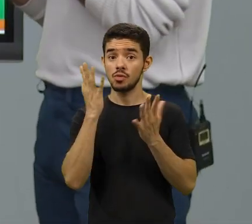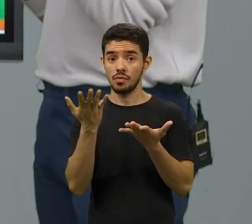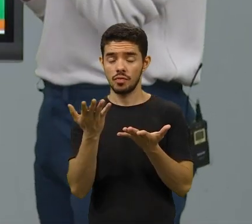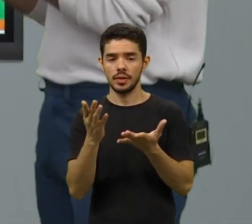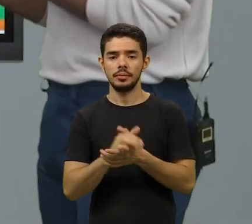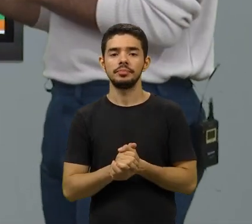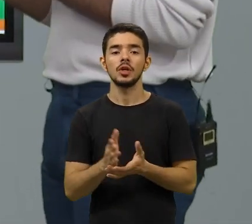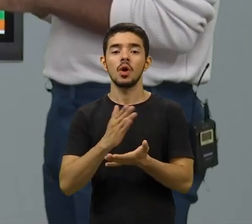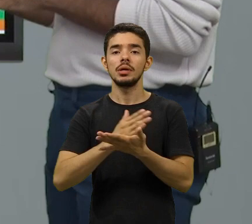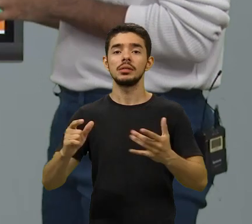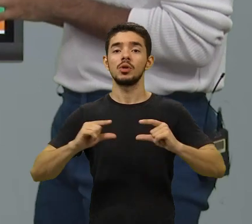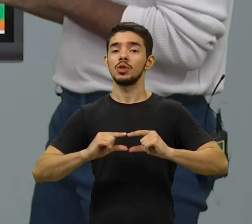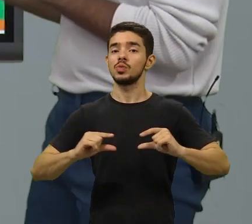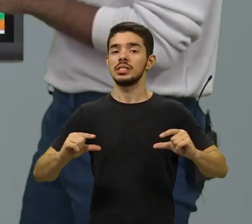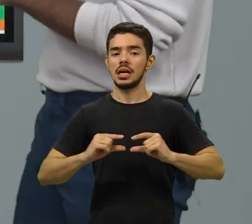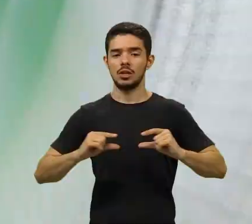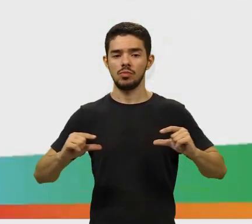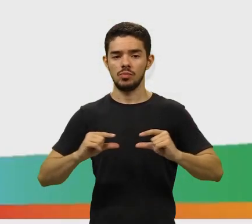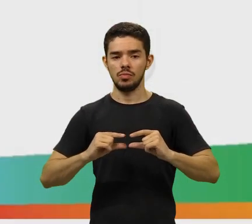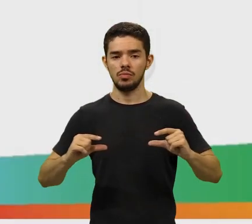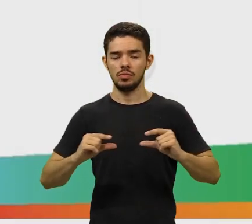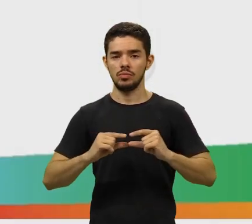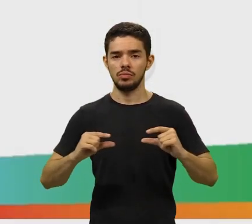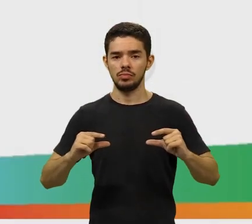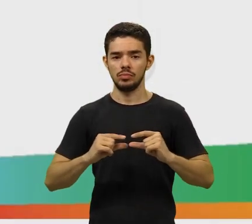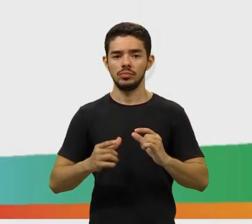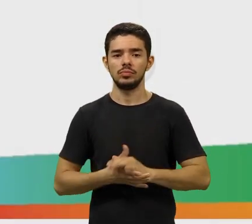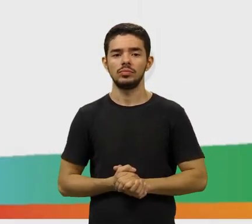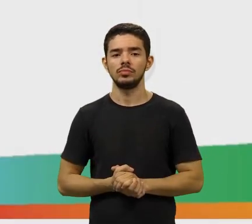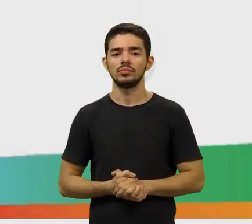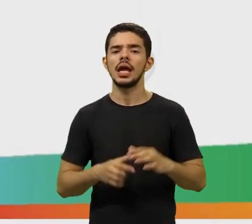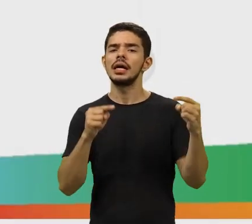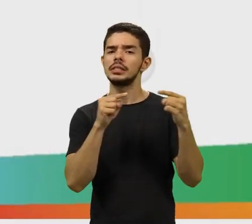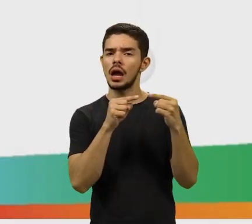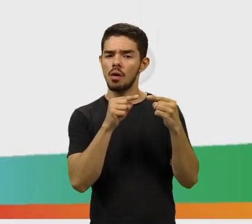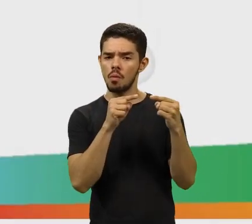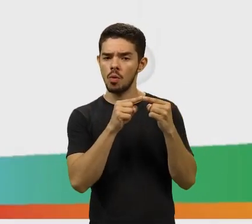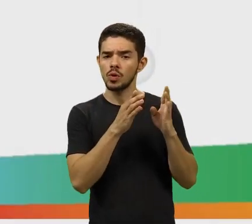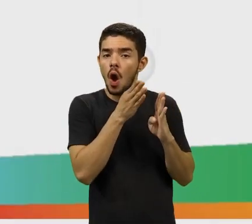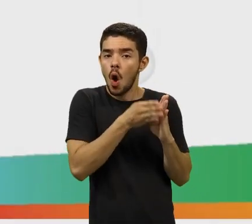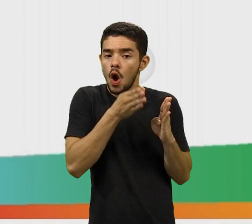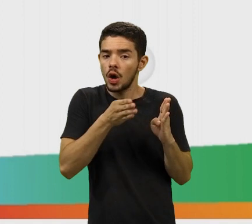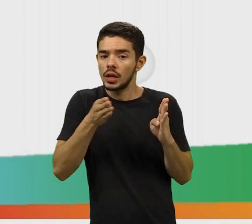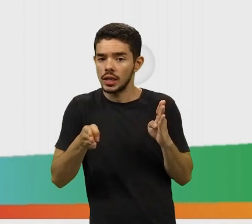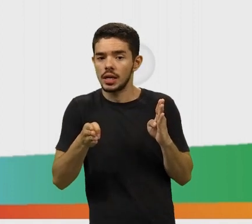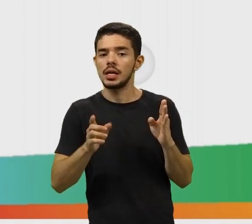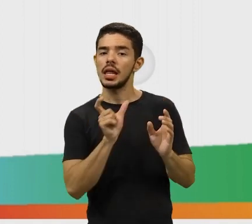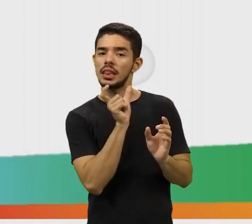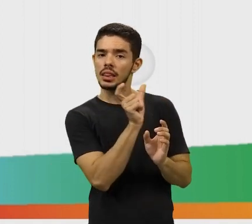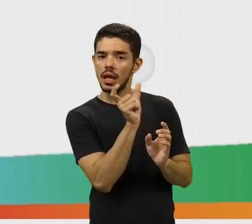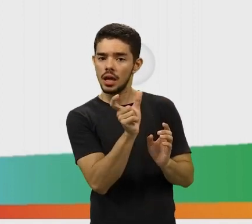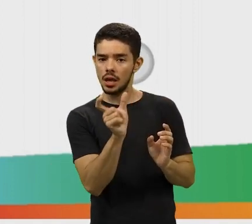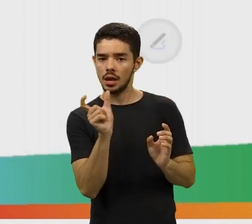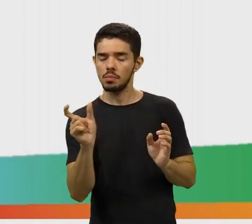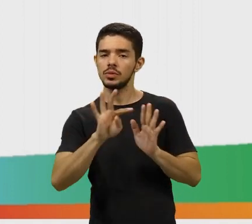questão começando pelo enunciado, pela parte piloto da questão. De acordo com a ordem em que esses